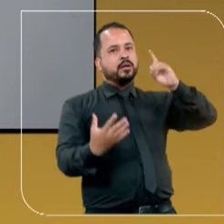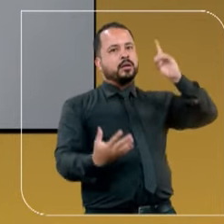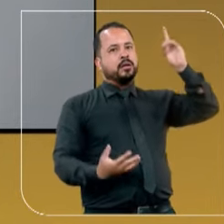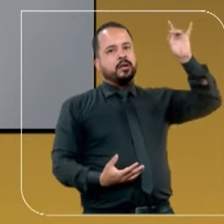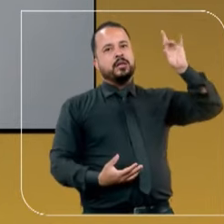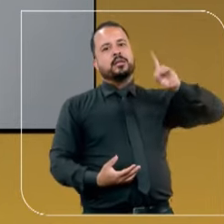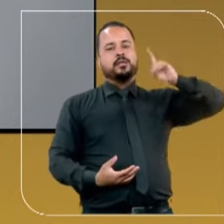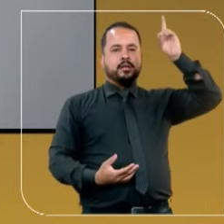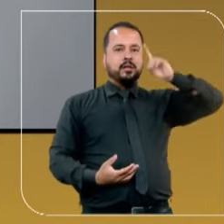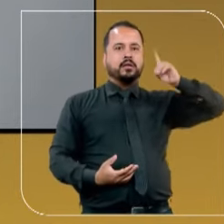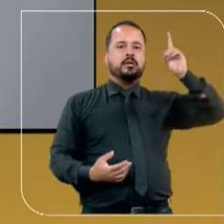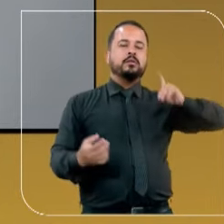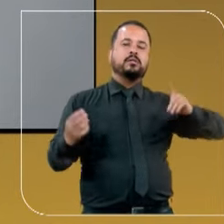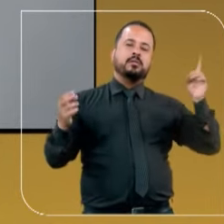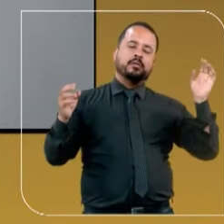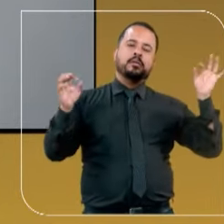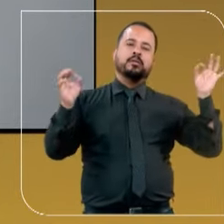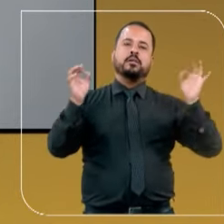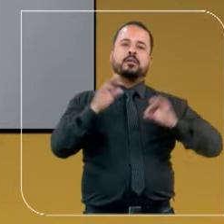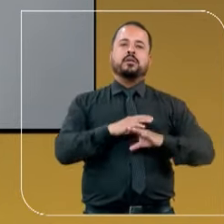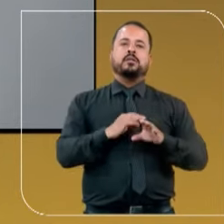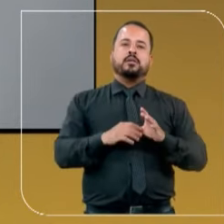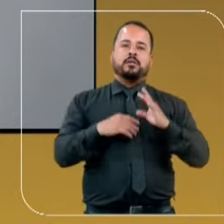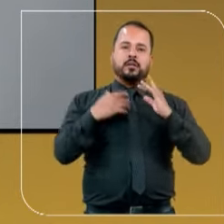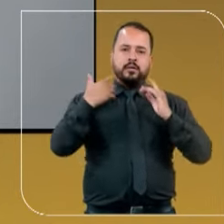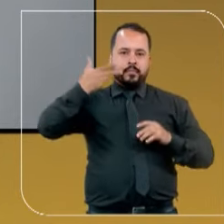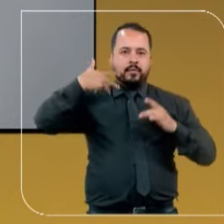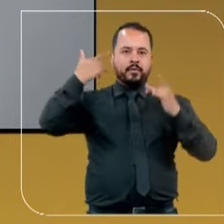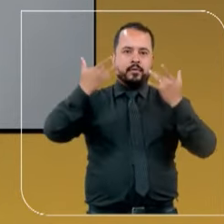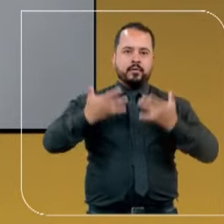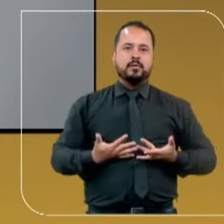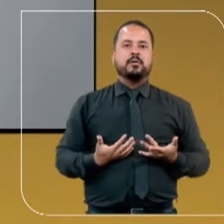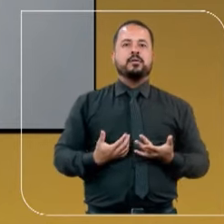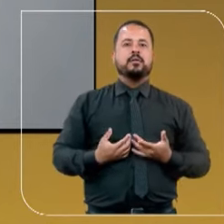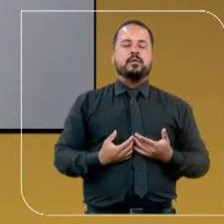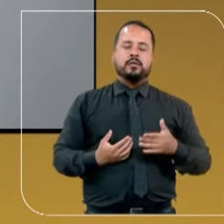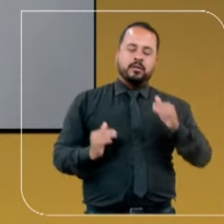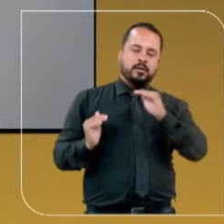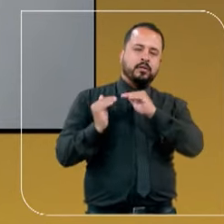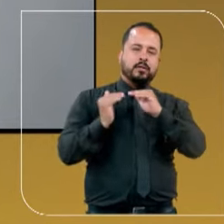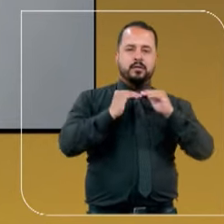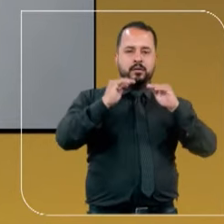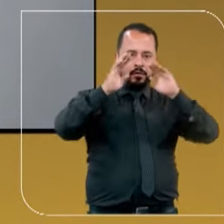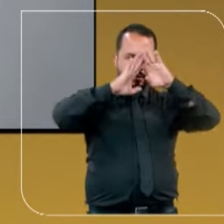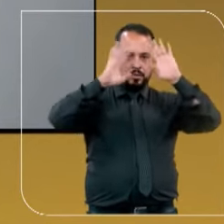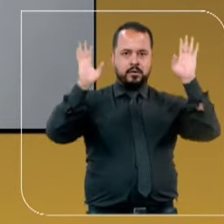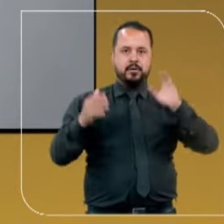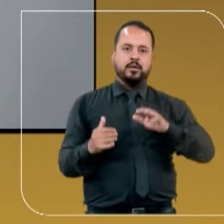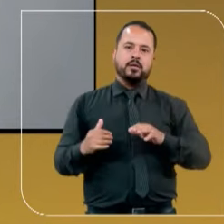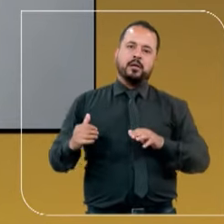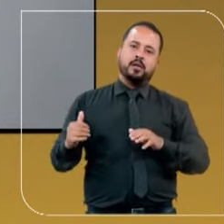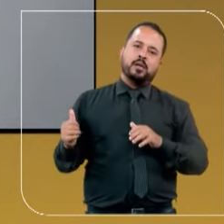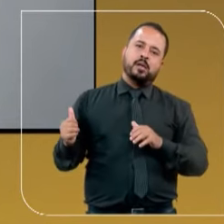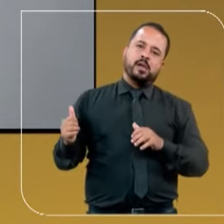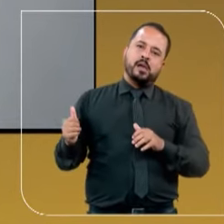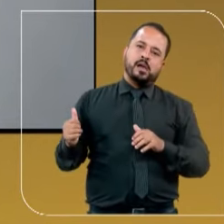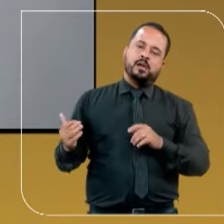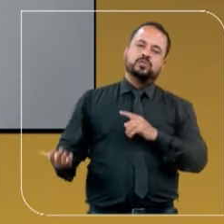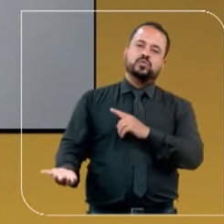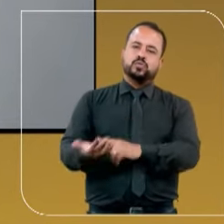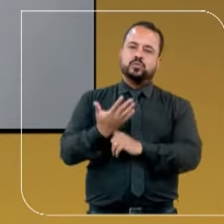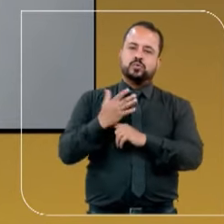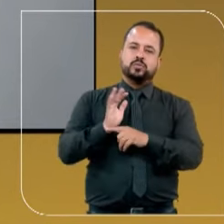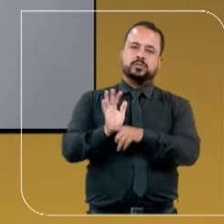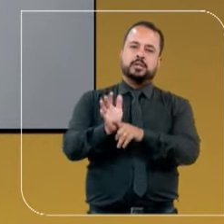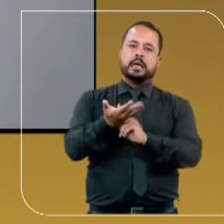aspas, lastreado nessas palavras, convencido que contarei com a ajuda de todos para